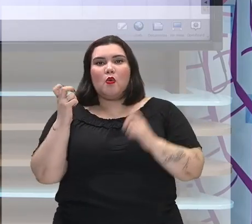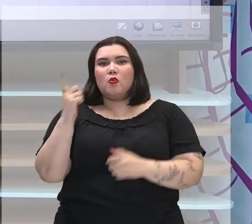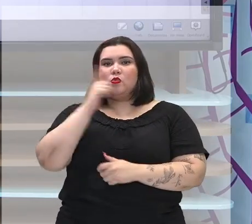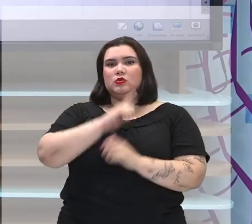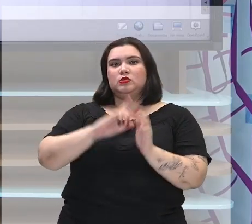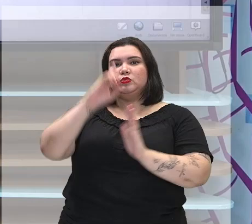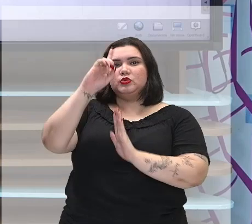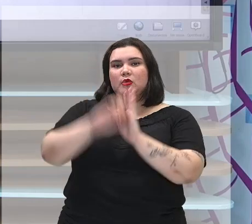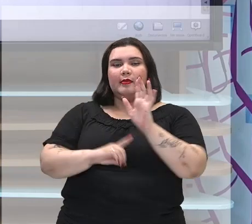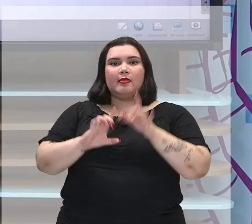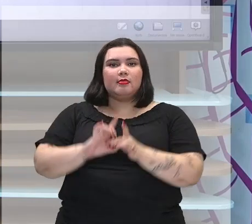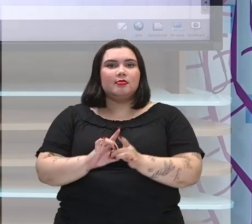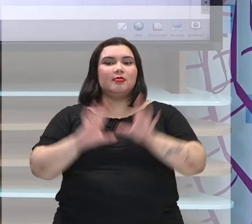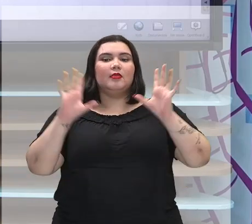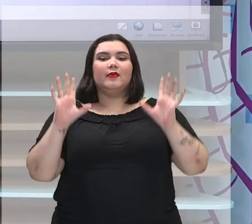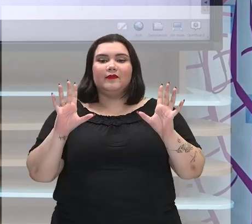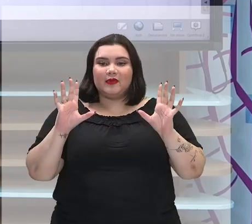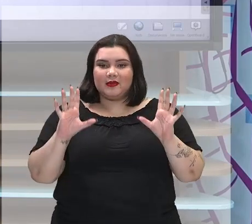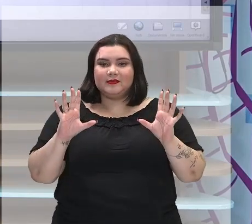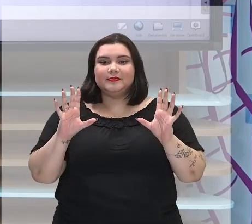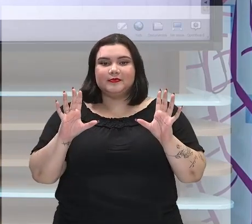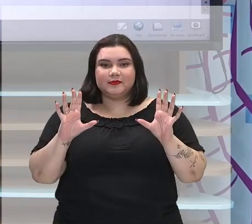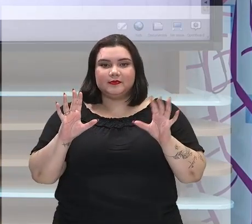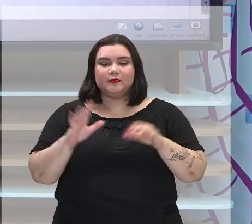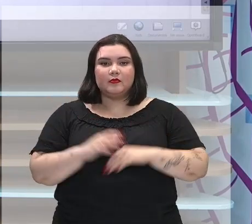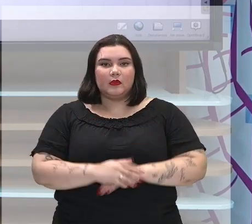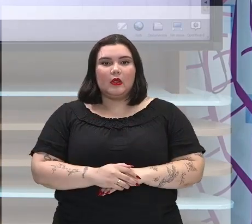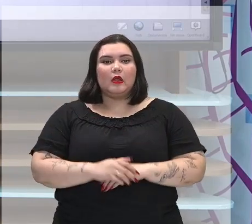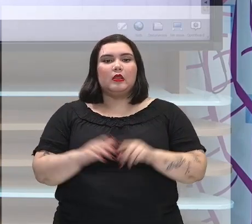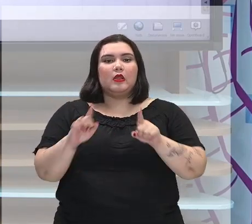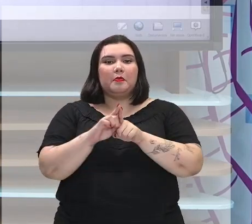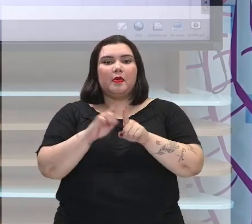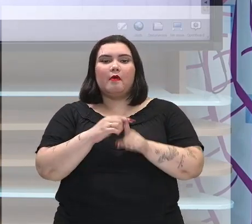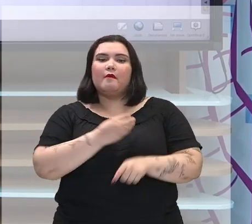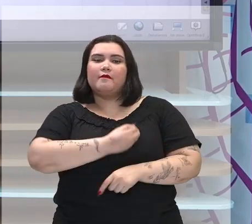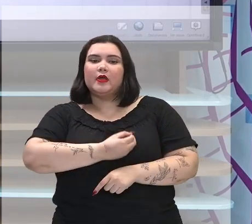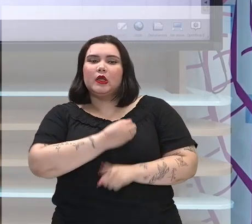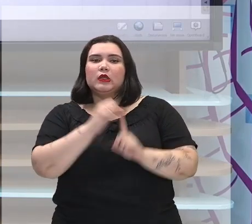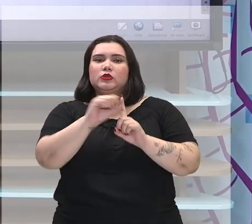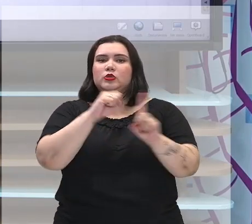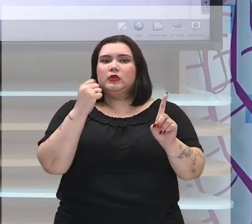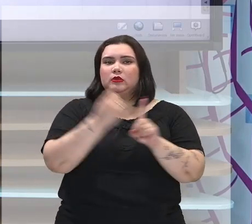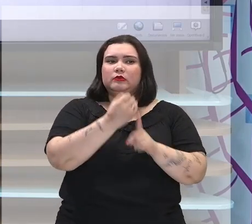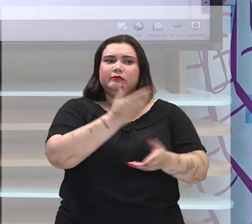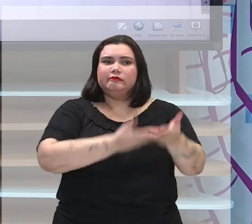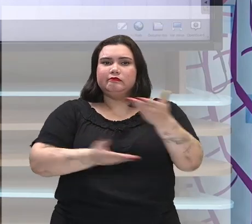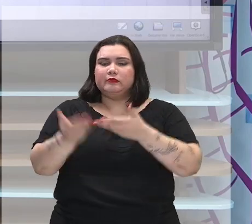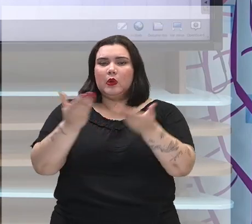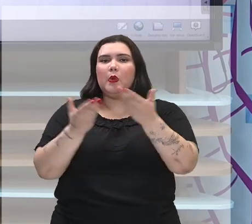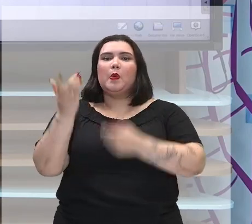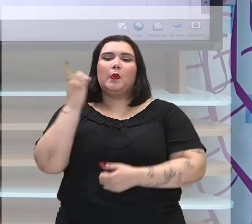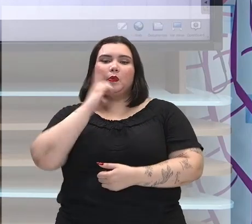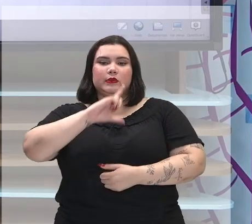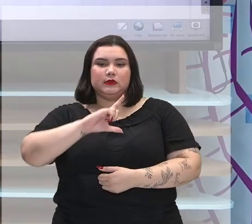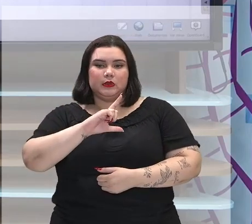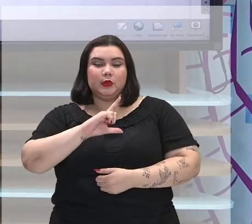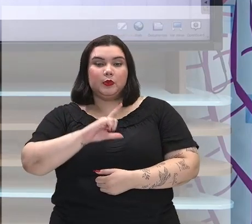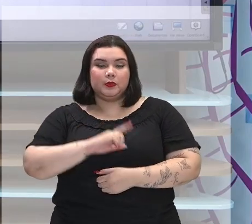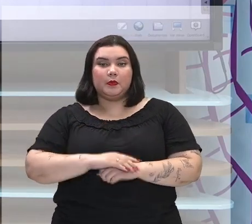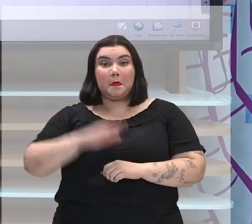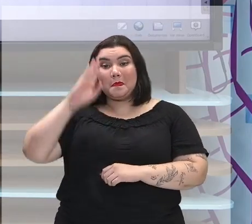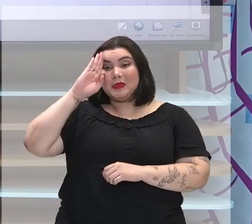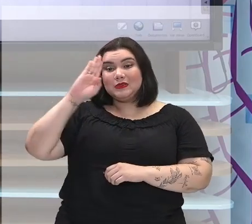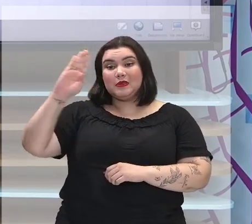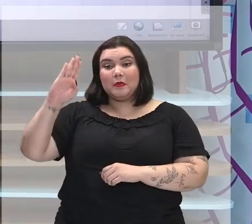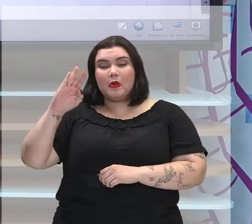os habitantes, como a fraternidade, né? E principalmente, justamente a liberdade.